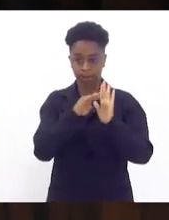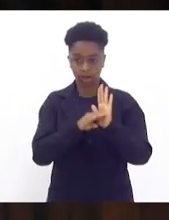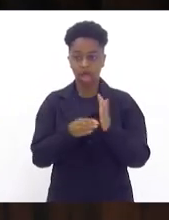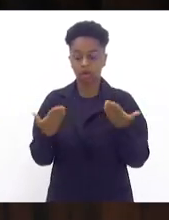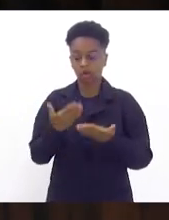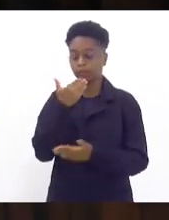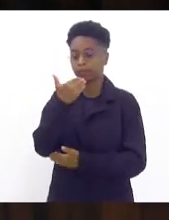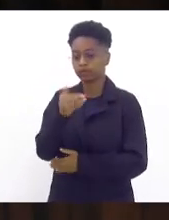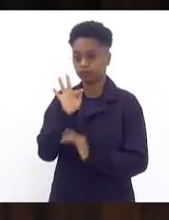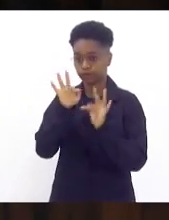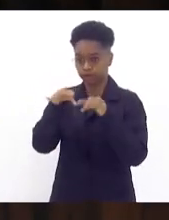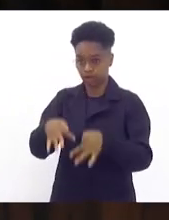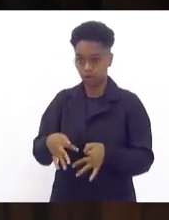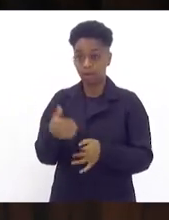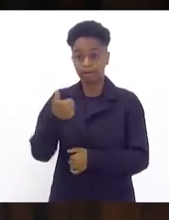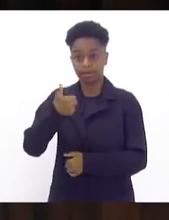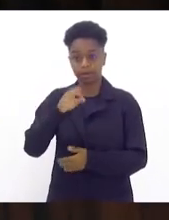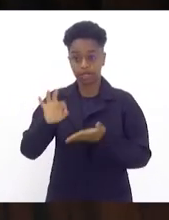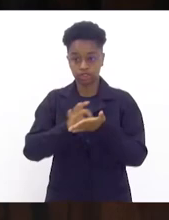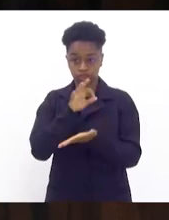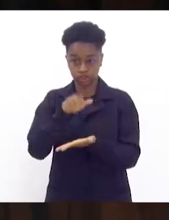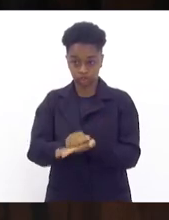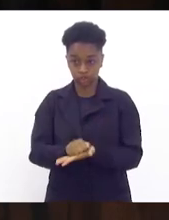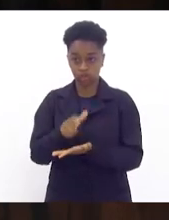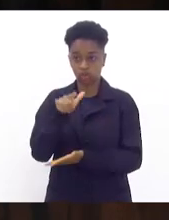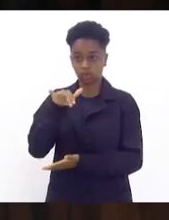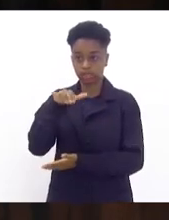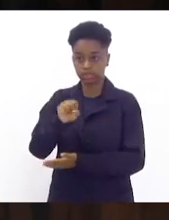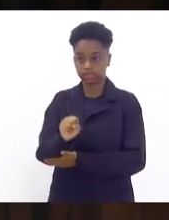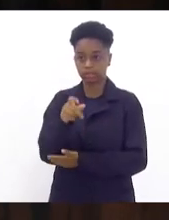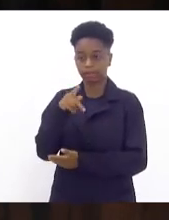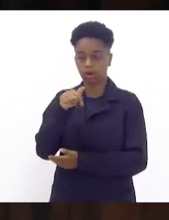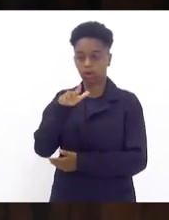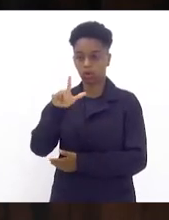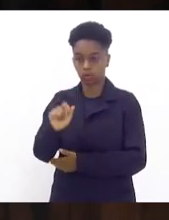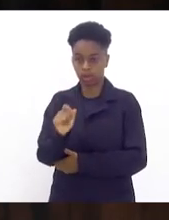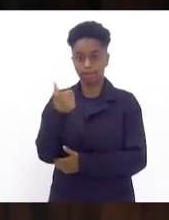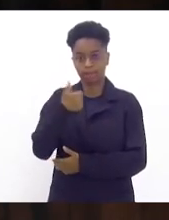final. Primeiro orador escrito, deputado Luiz Paulo.